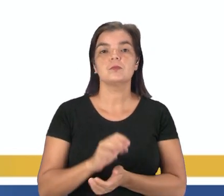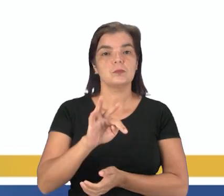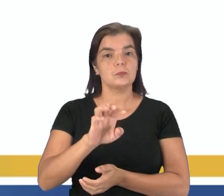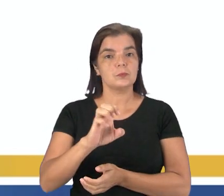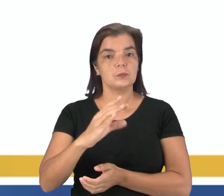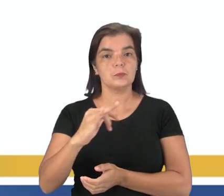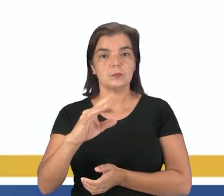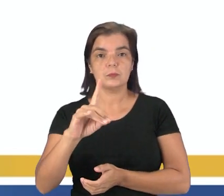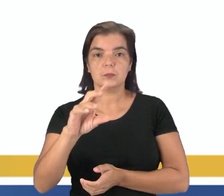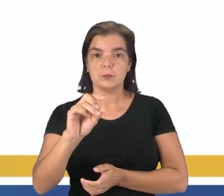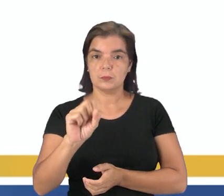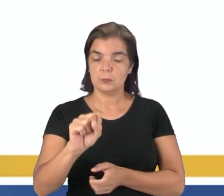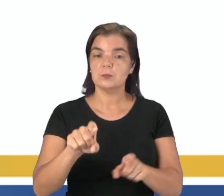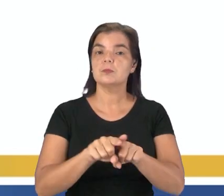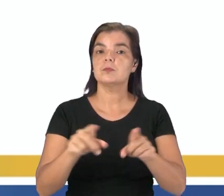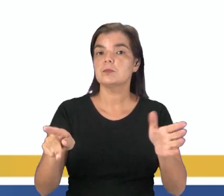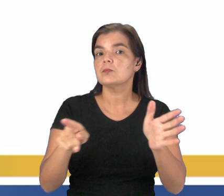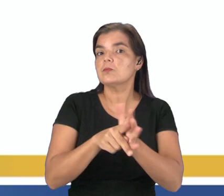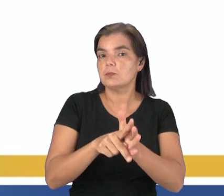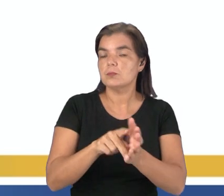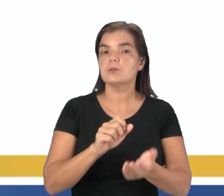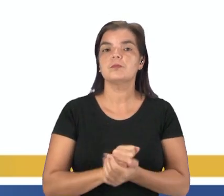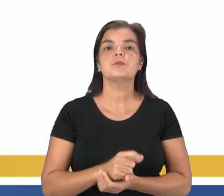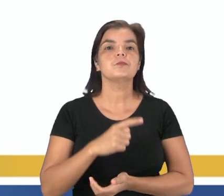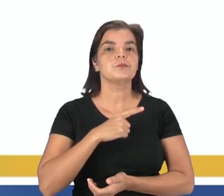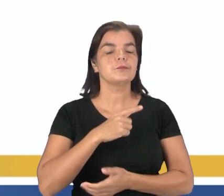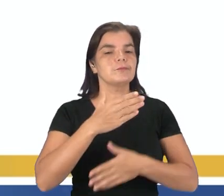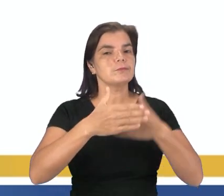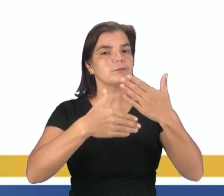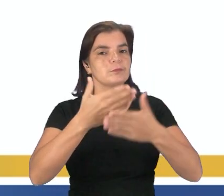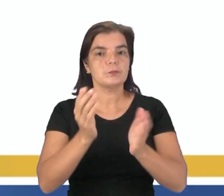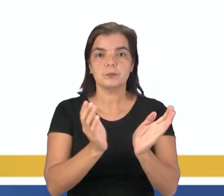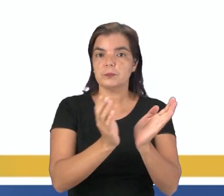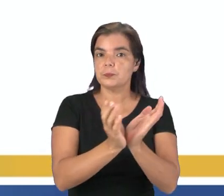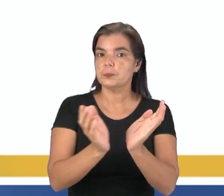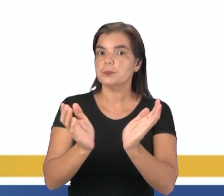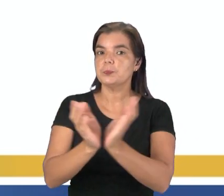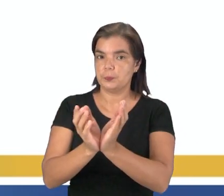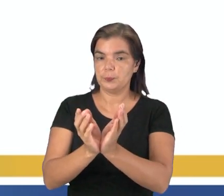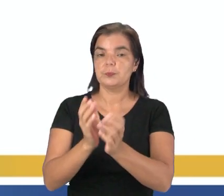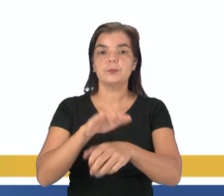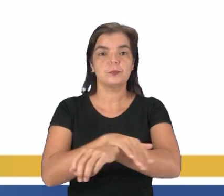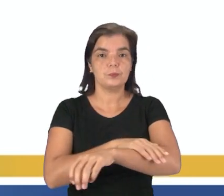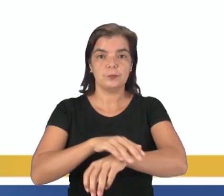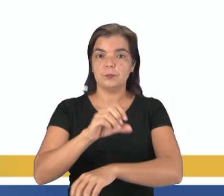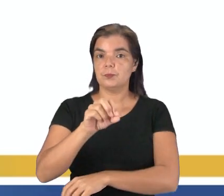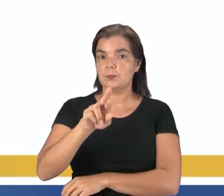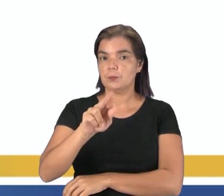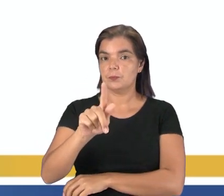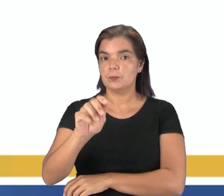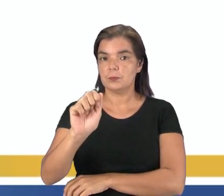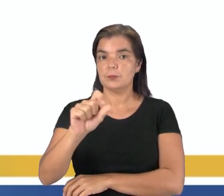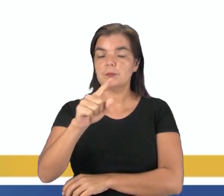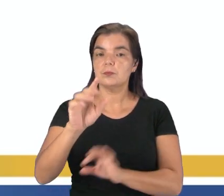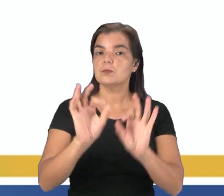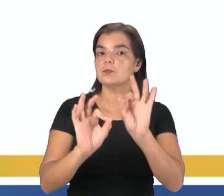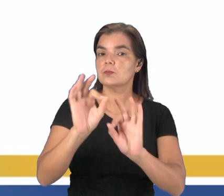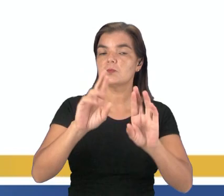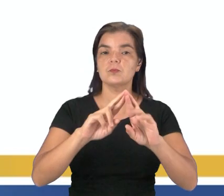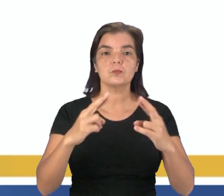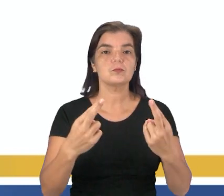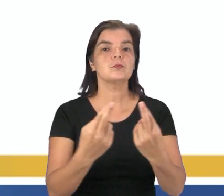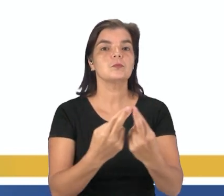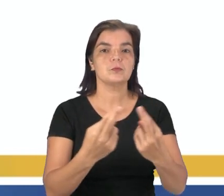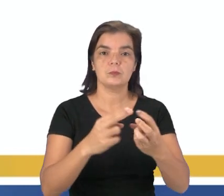se agrupar e desempenhar funções específicas, e aí conforme eles se agrupam, eles vão formar os órgãos, e os órgãos reunidos,